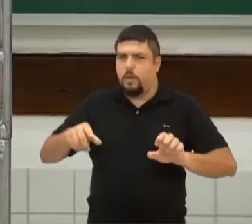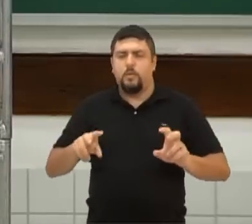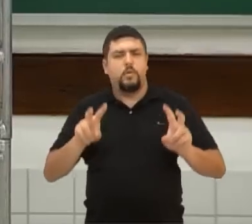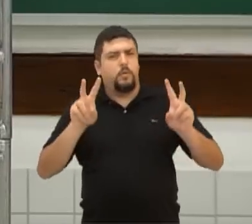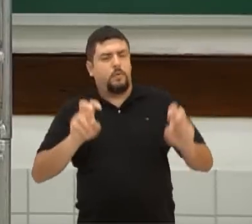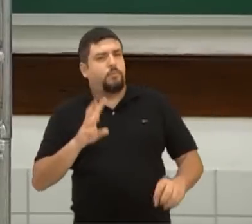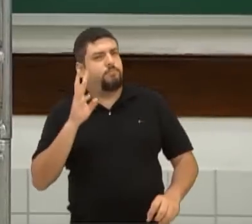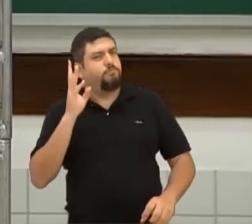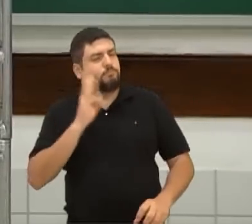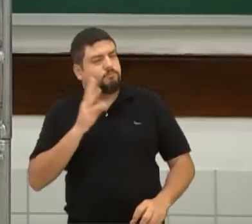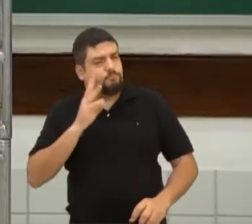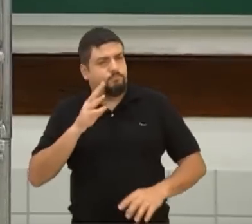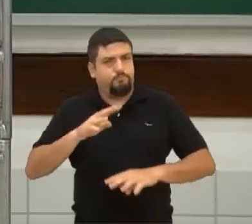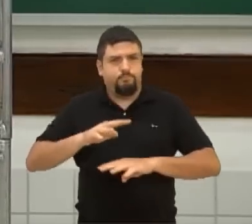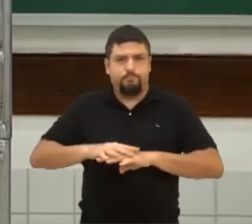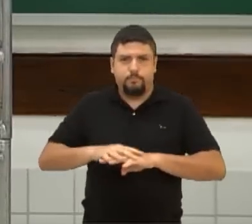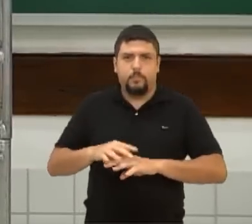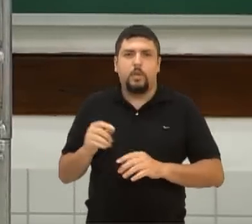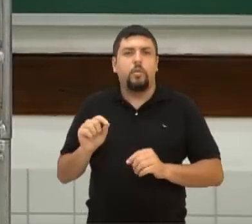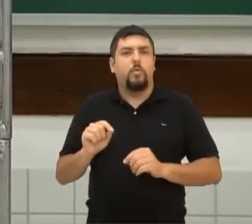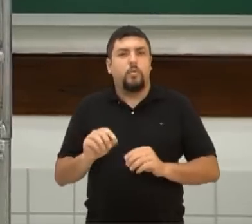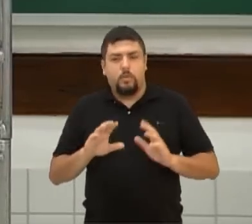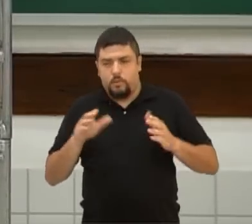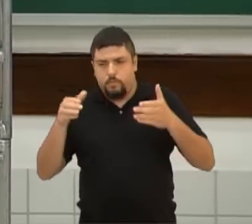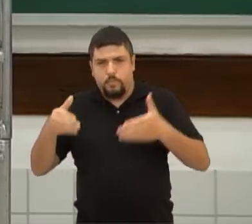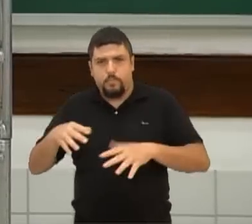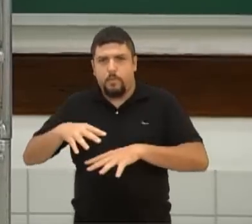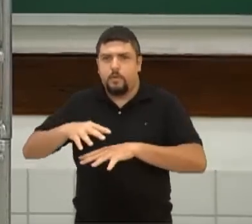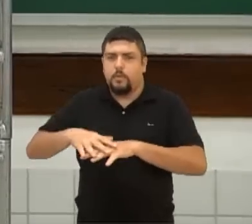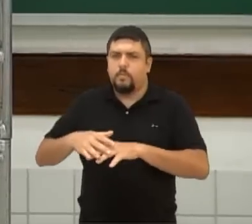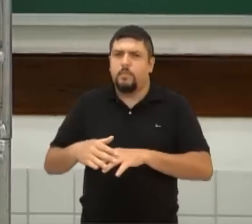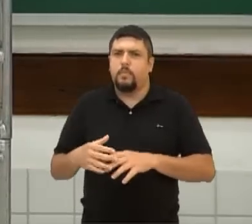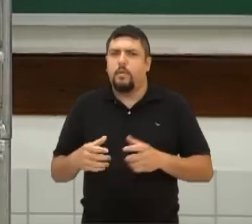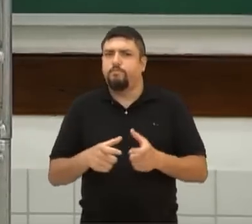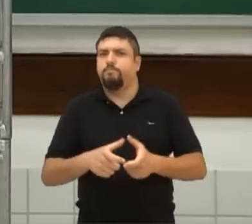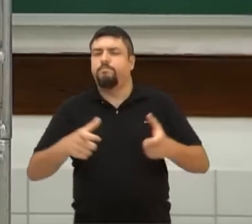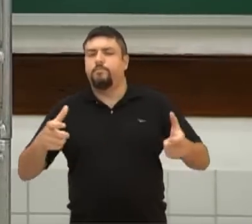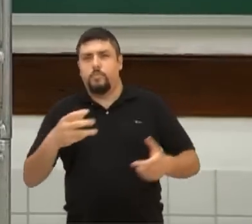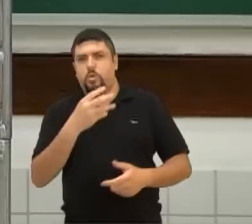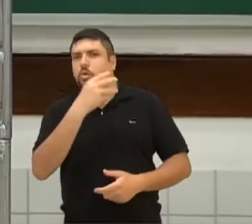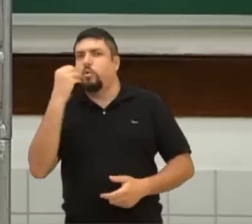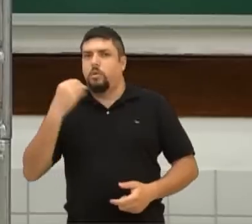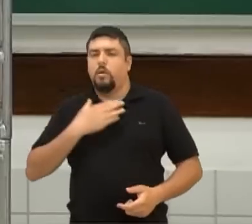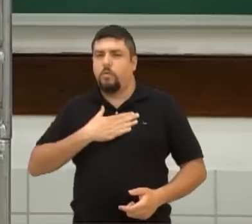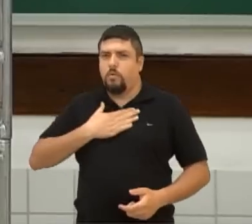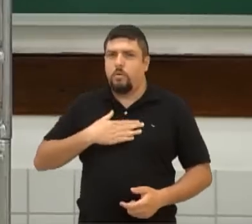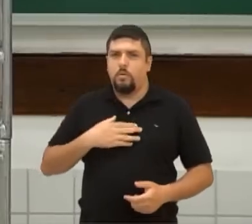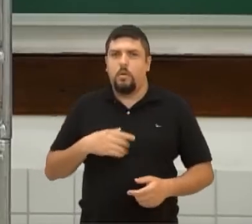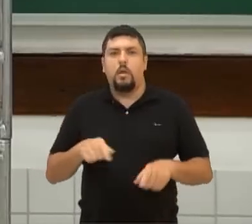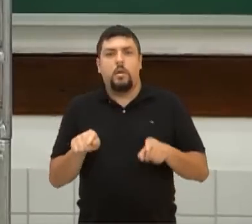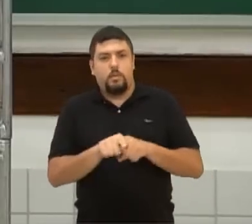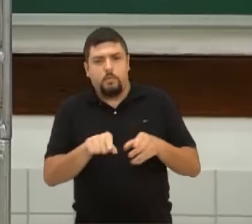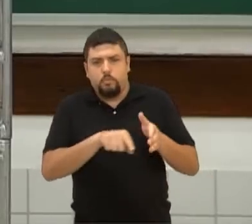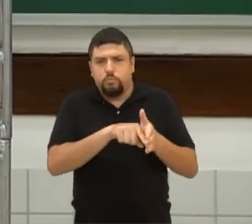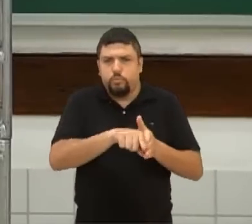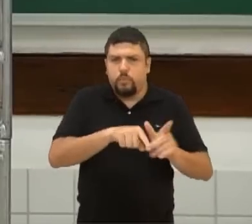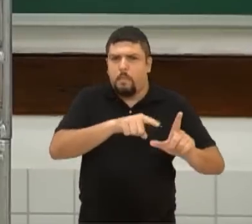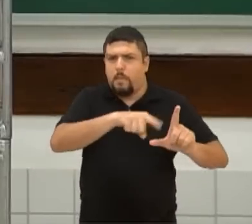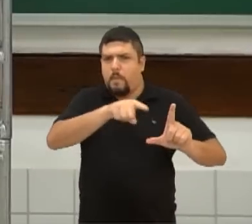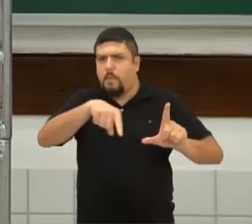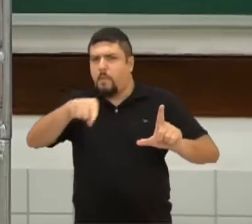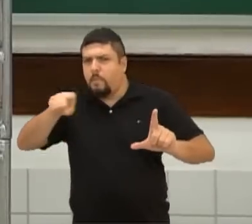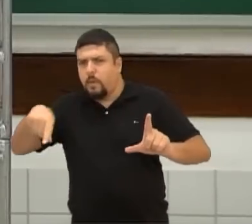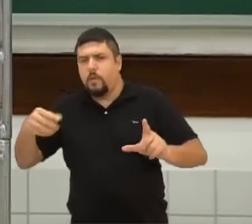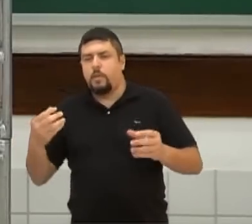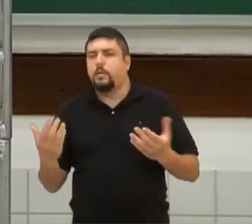esse tema matemático, que é uma parte da matemática assim que o pessoal gosta, né? E estatística, essa importância ali de